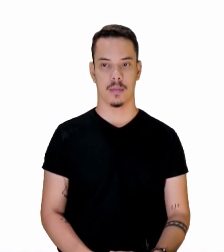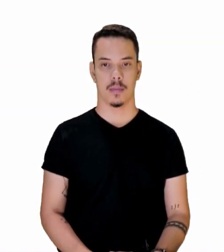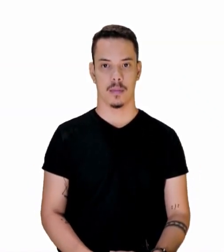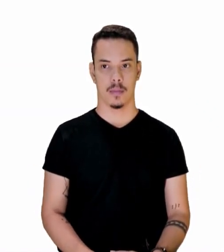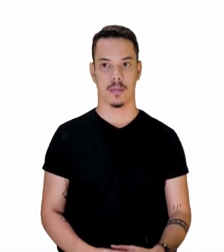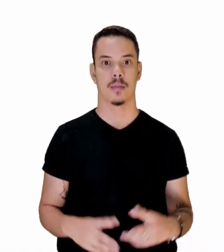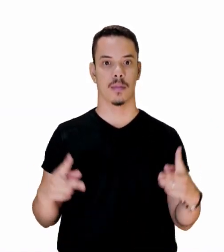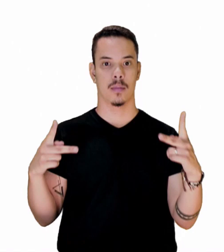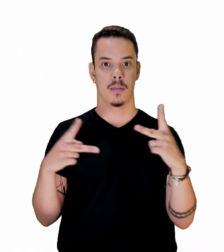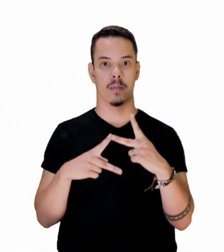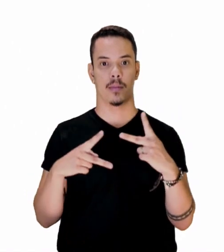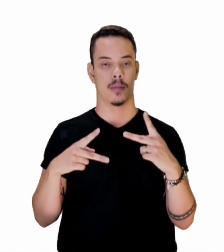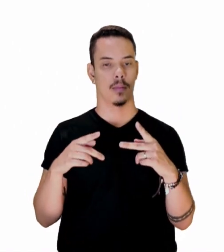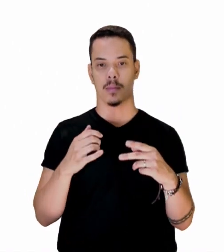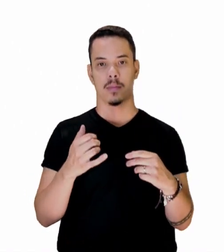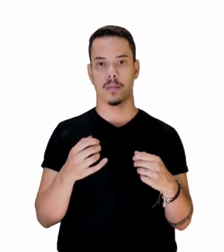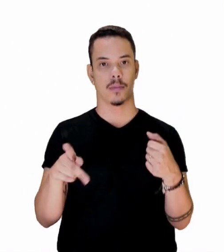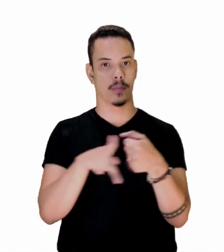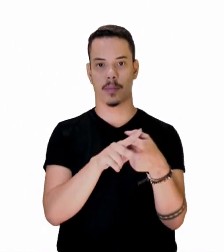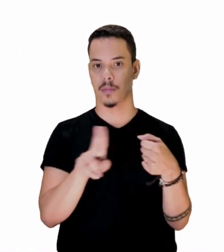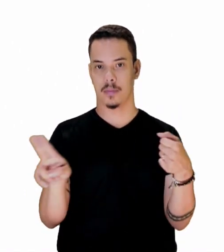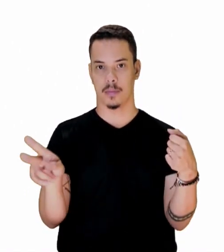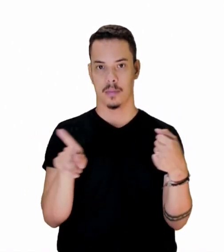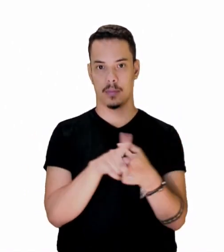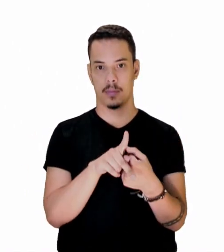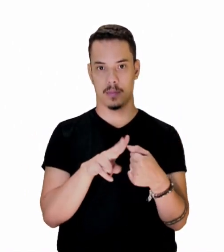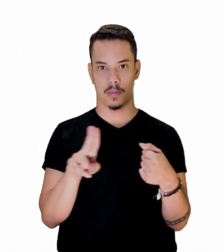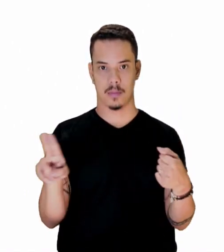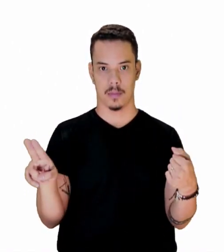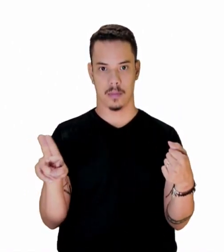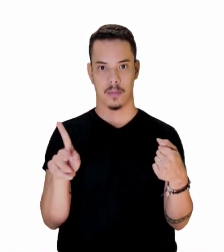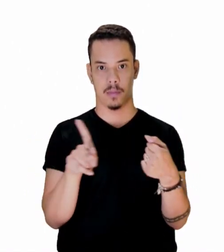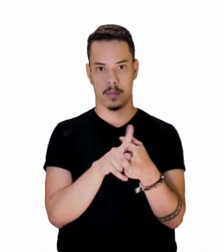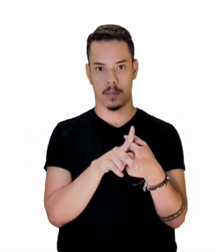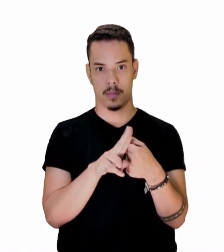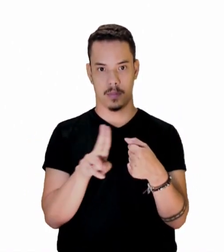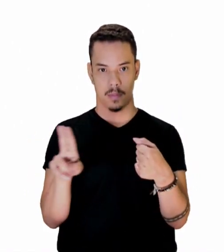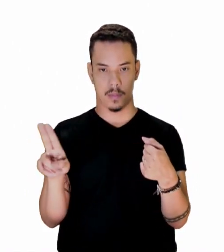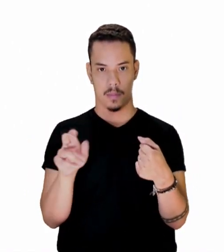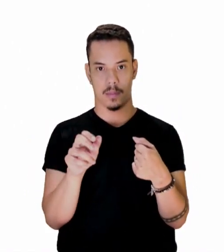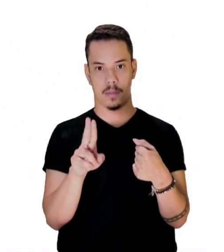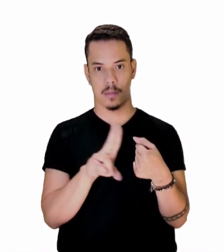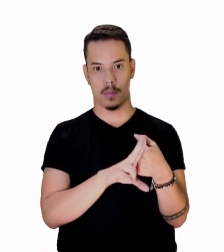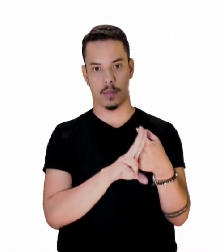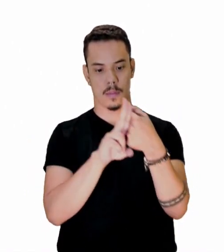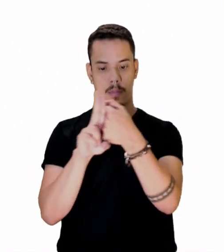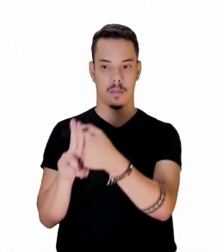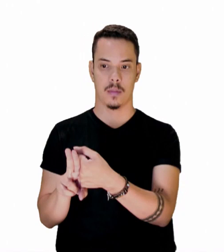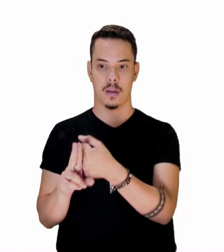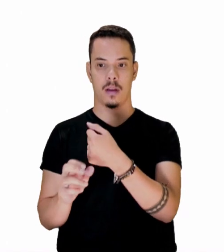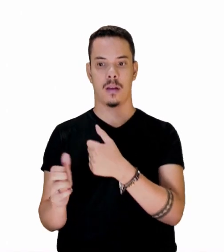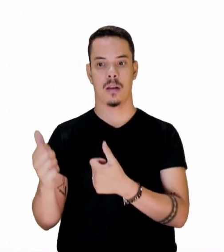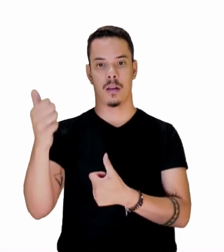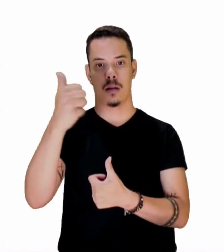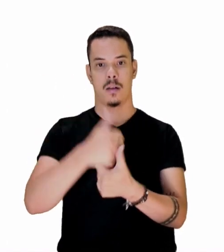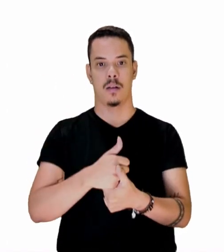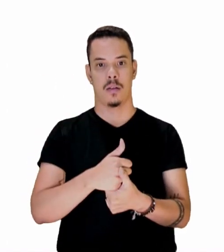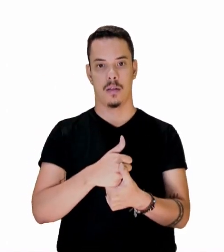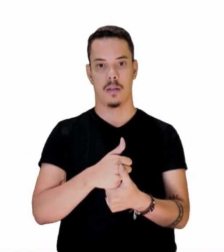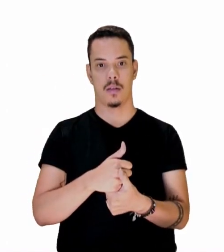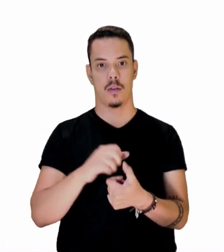vocês, pronome. O que é o pronome, amadinha? Ele acompanha, né? A palavra que acompanha